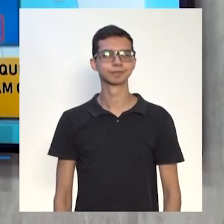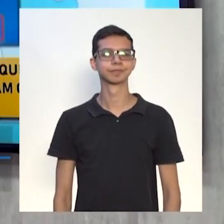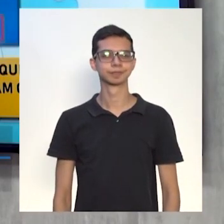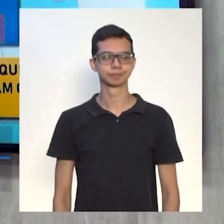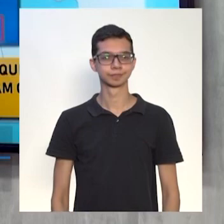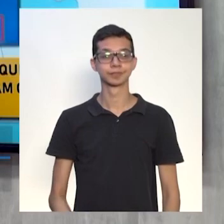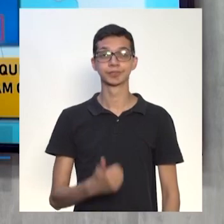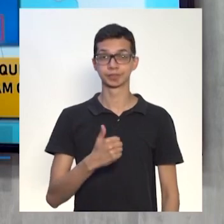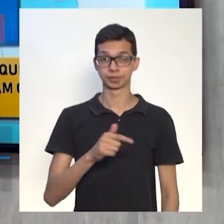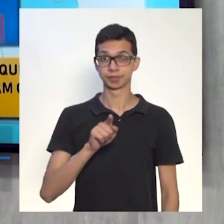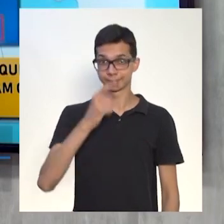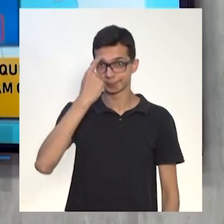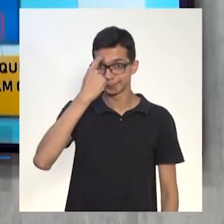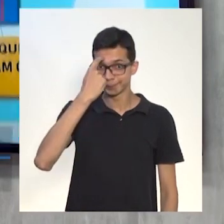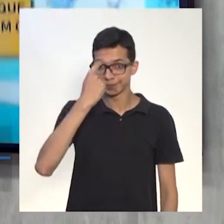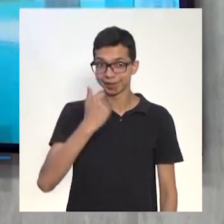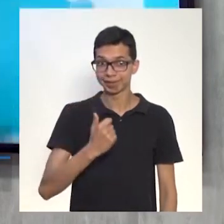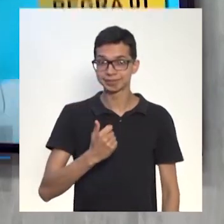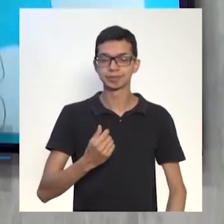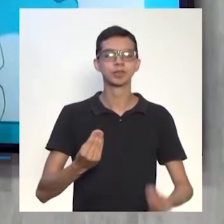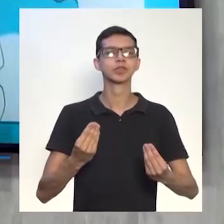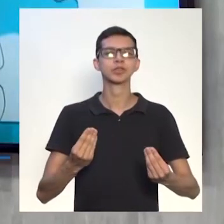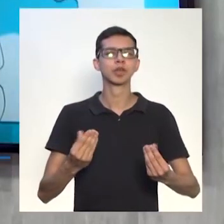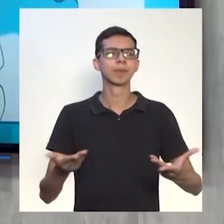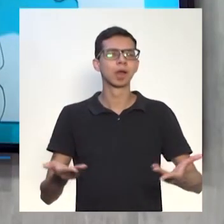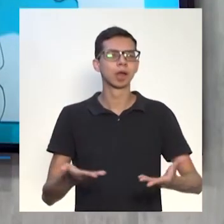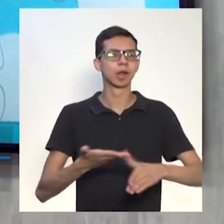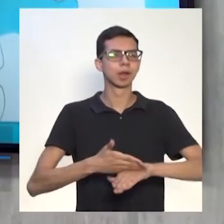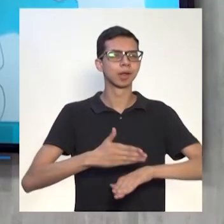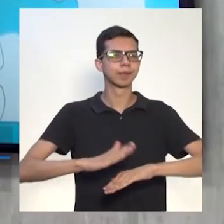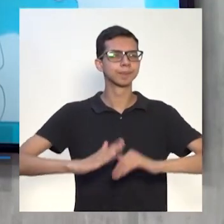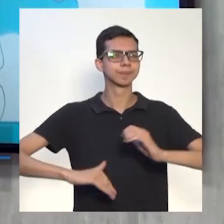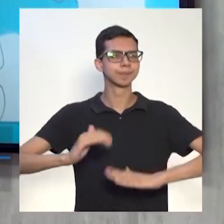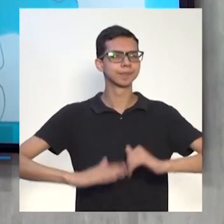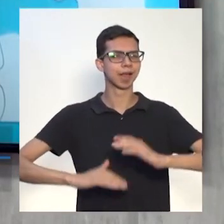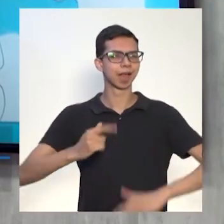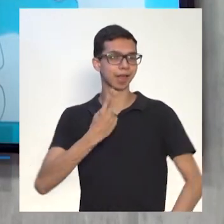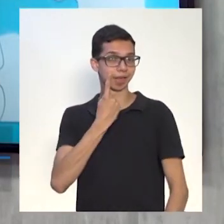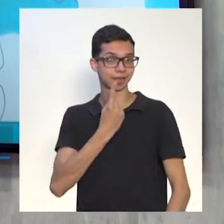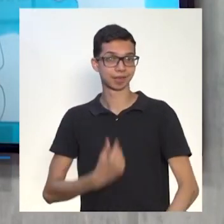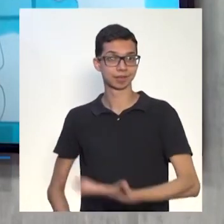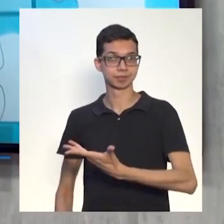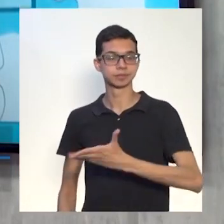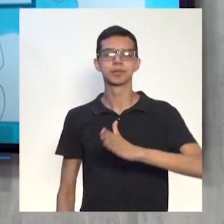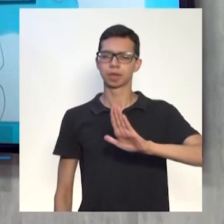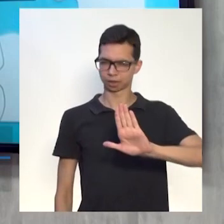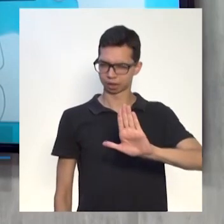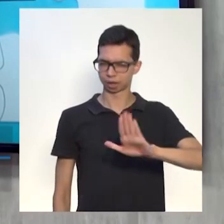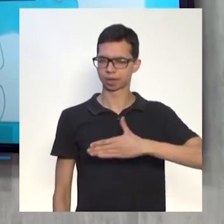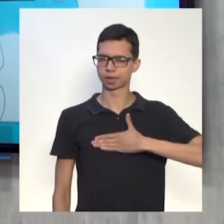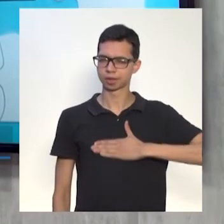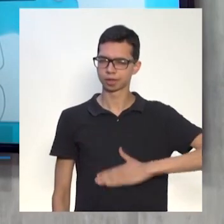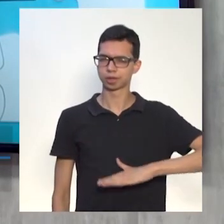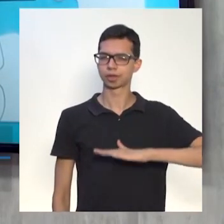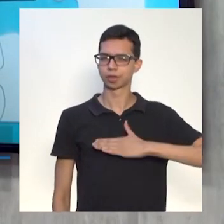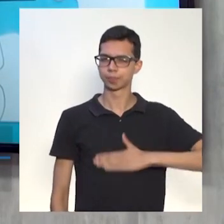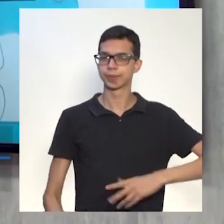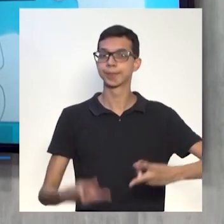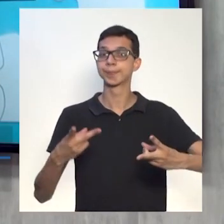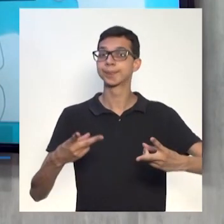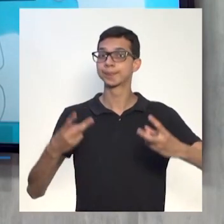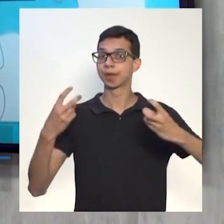Pensou bem? Vê na prática como é que funciona? De novo, um pouco mais calmo para você perceber. Tá